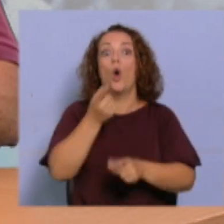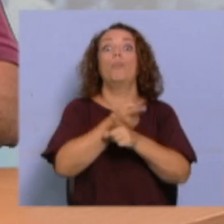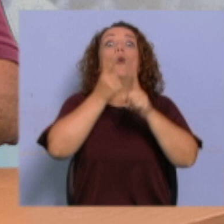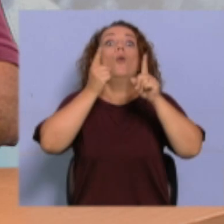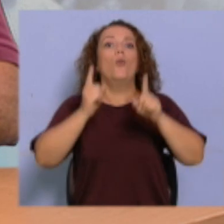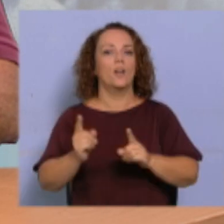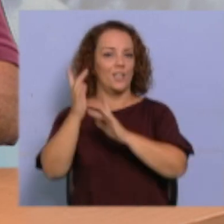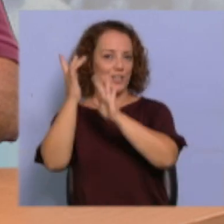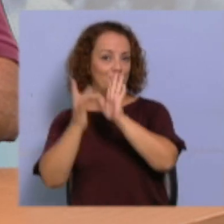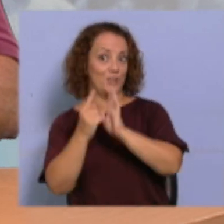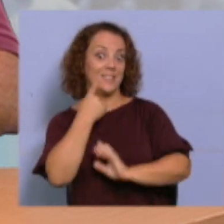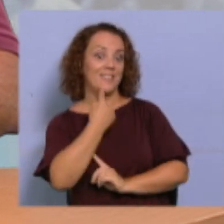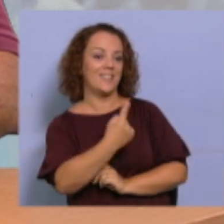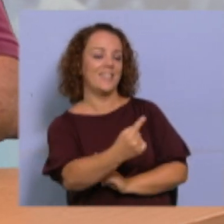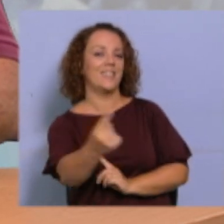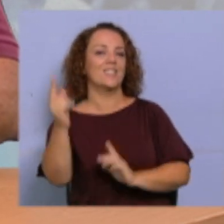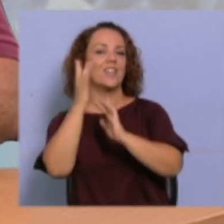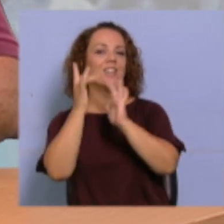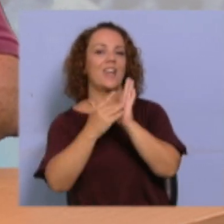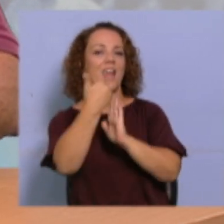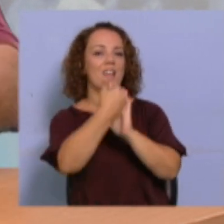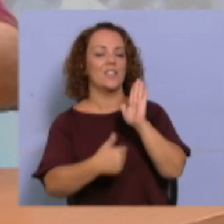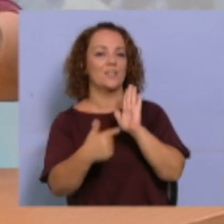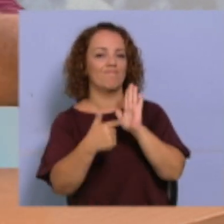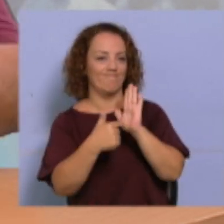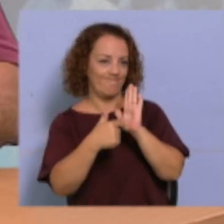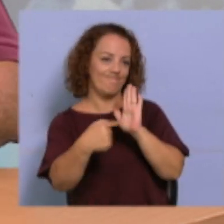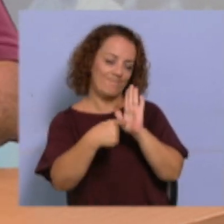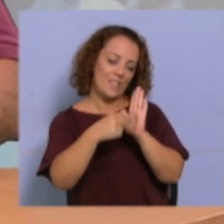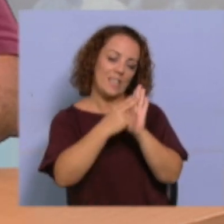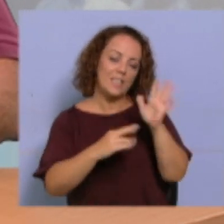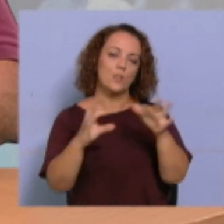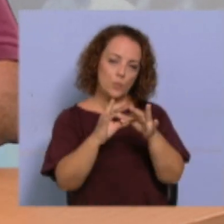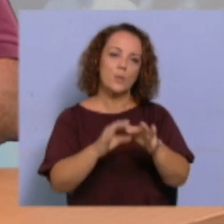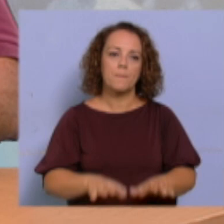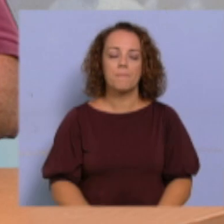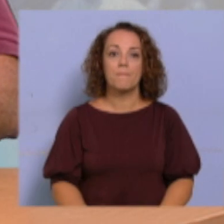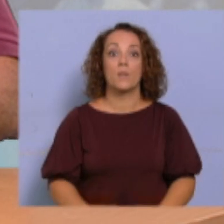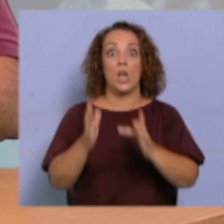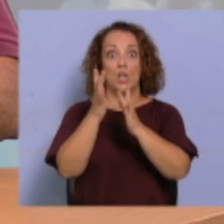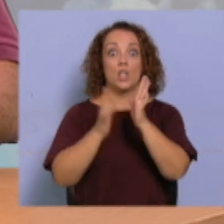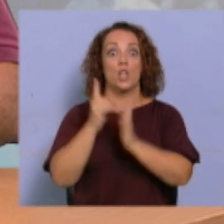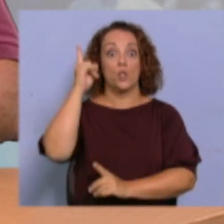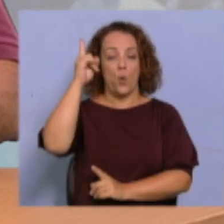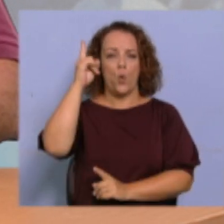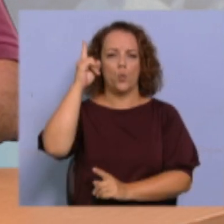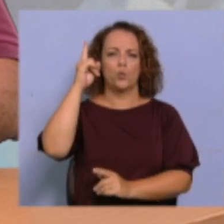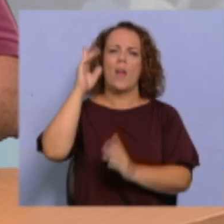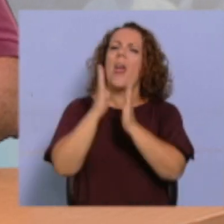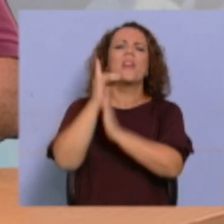o famoso hino cristológico da carta aos Filipenses, que está aqui nesta leitura. Jesus, que era de condição divina, Jesus era